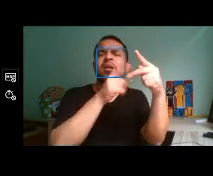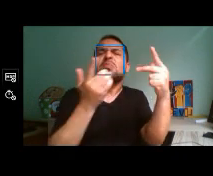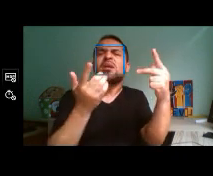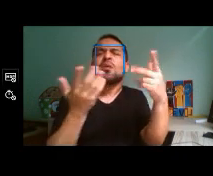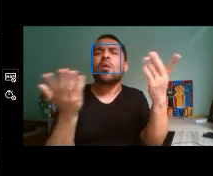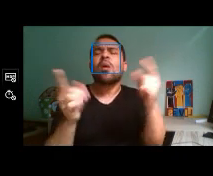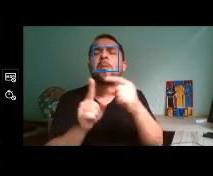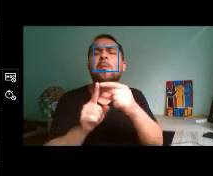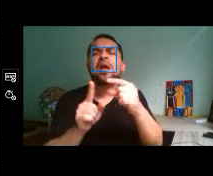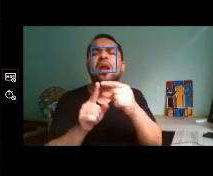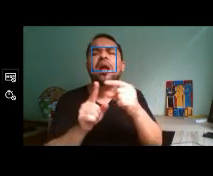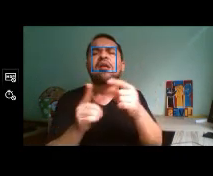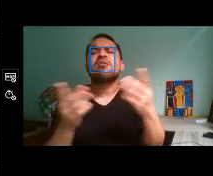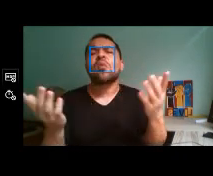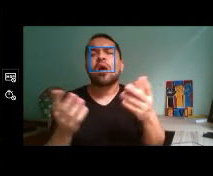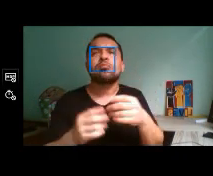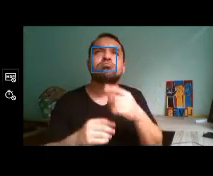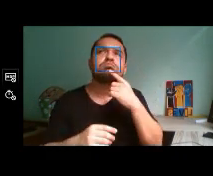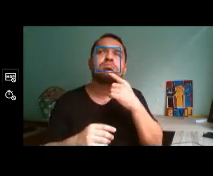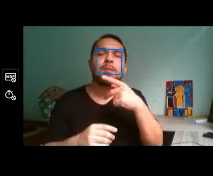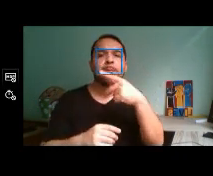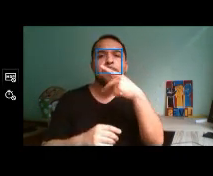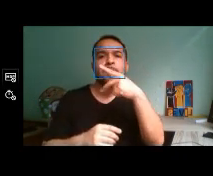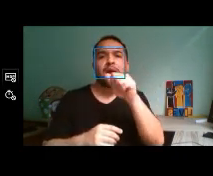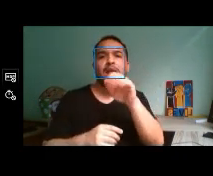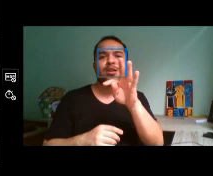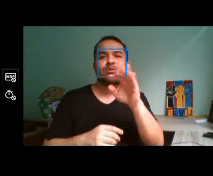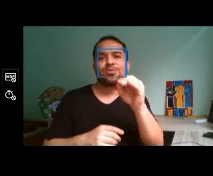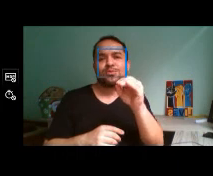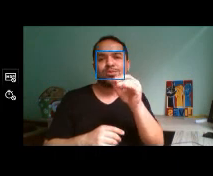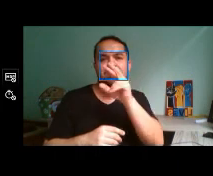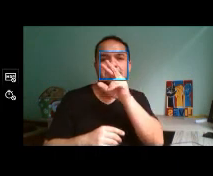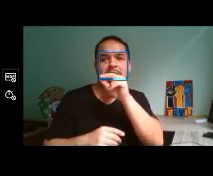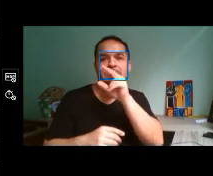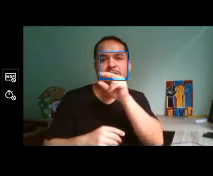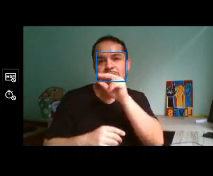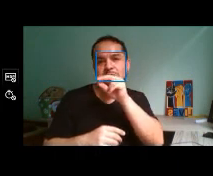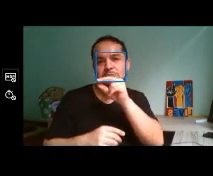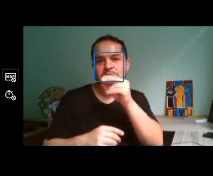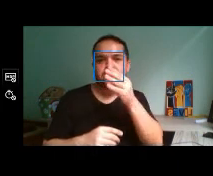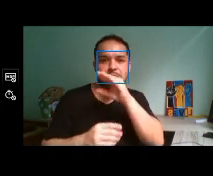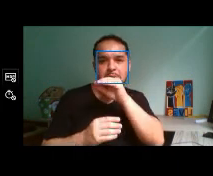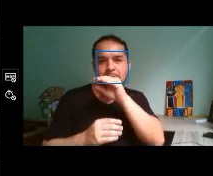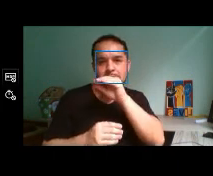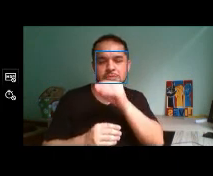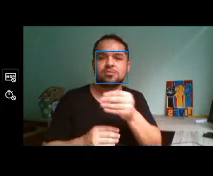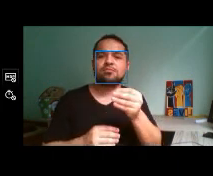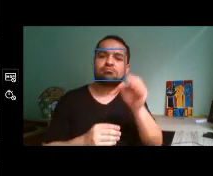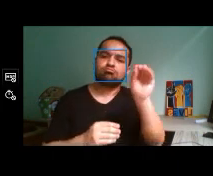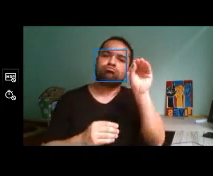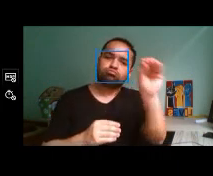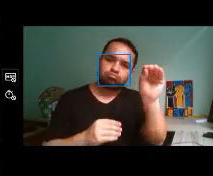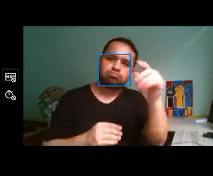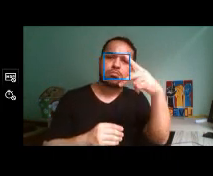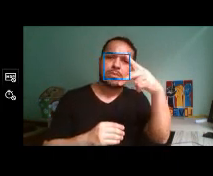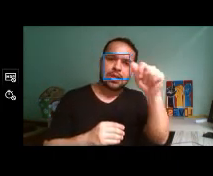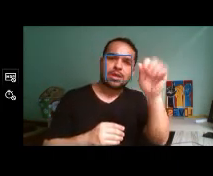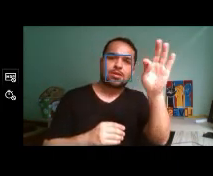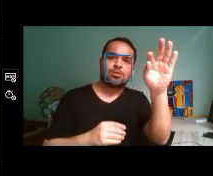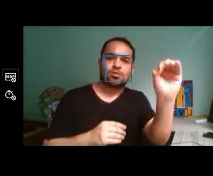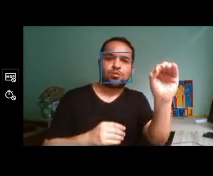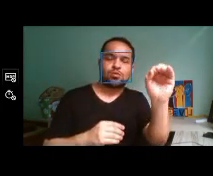que produz esse nome aí? Você vai ver, por exemplo, que aí é o P, né? E aí você vai colocar qual palavra